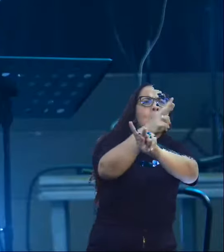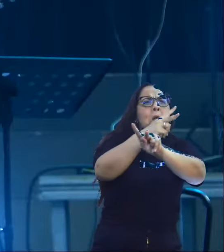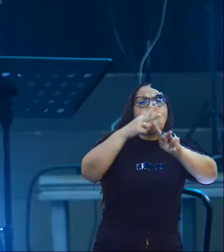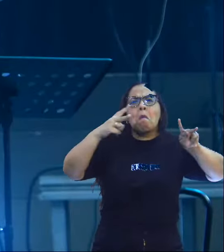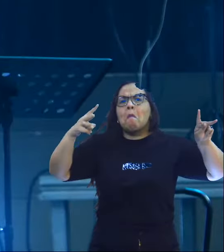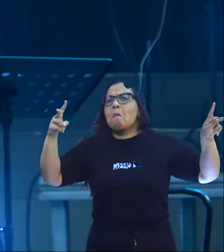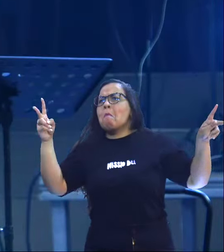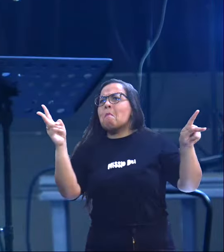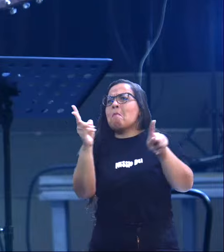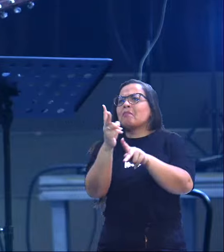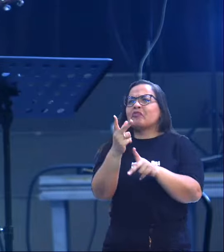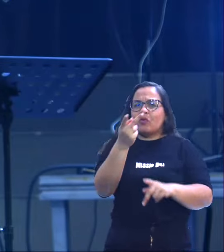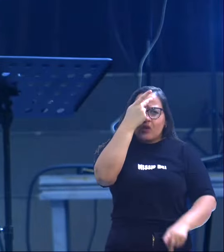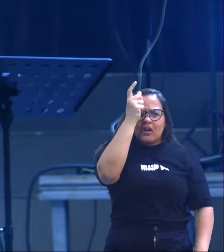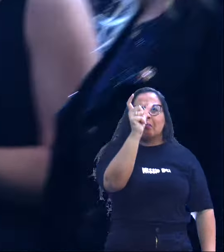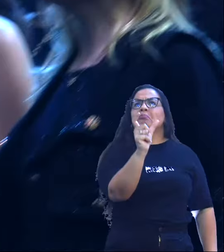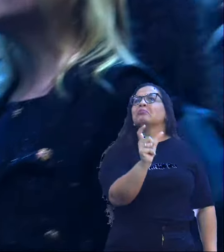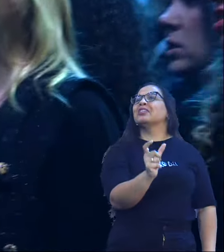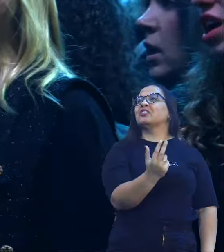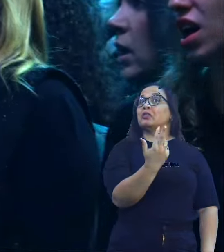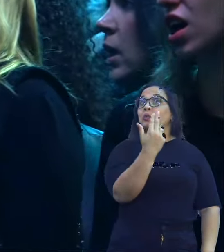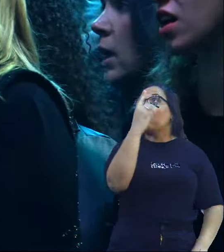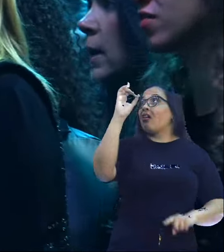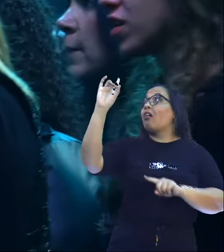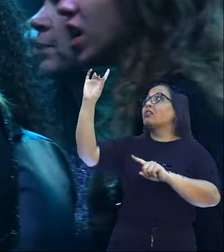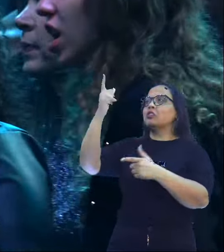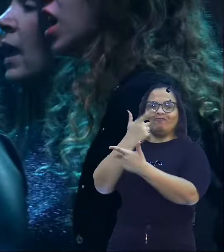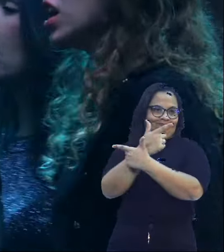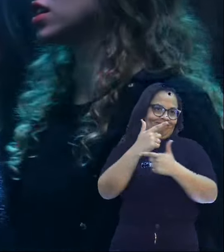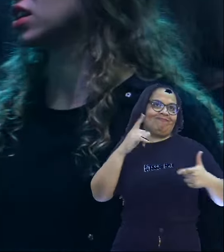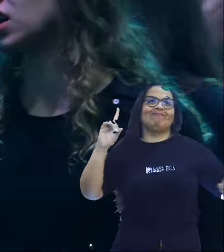vamos cantar. Achar alguém como você.